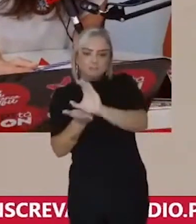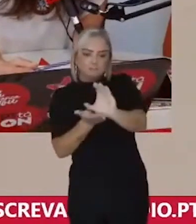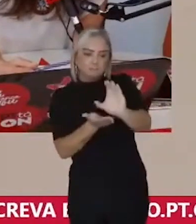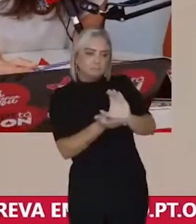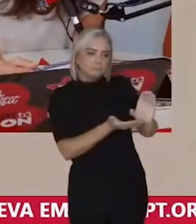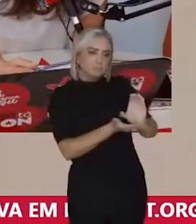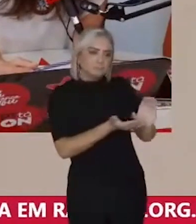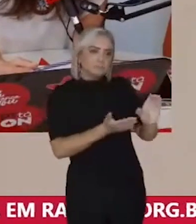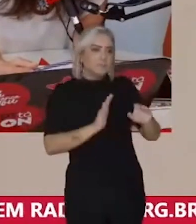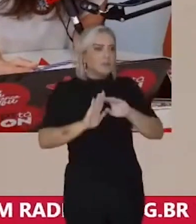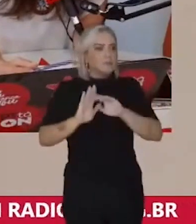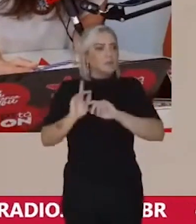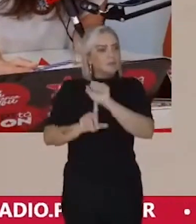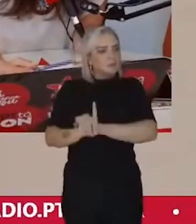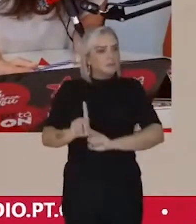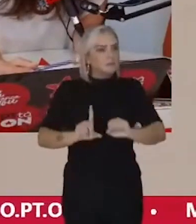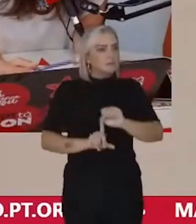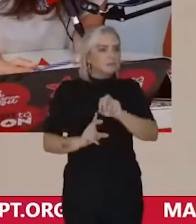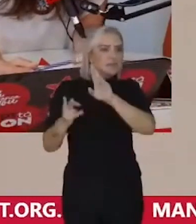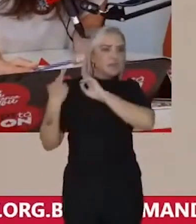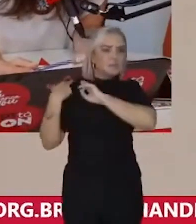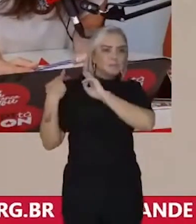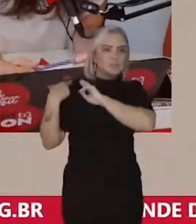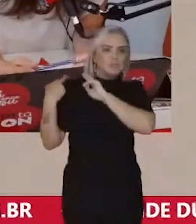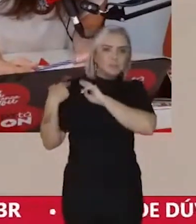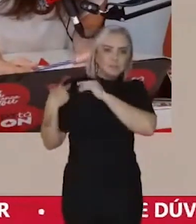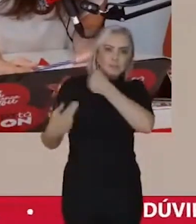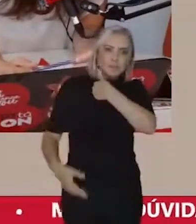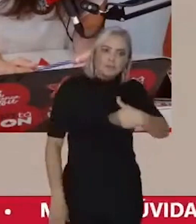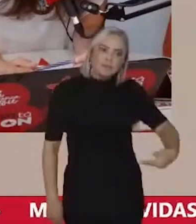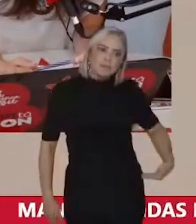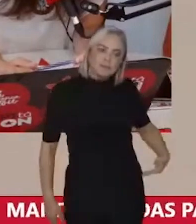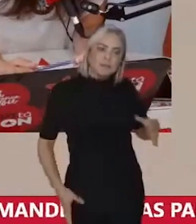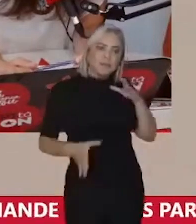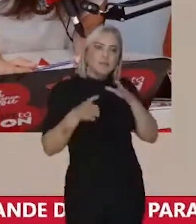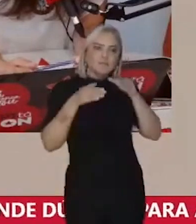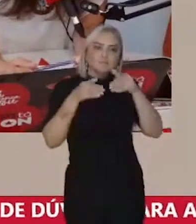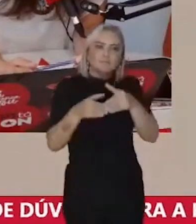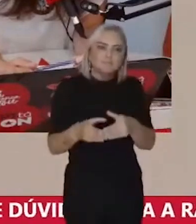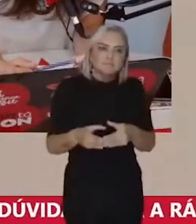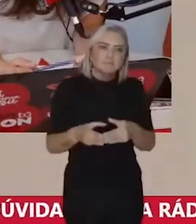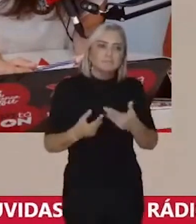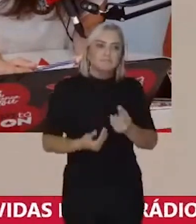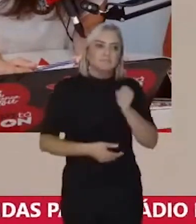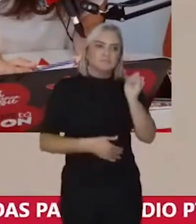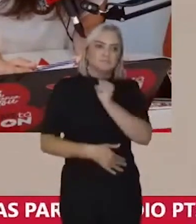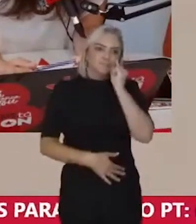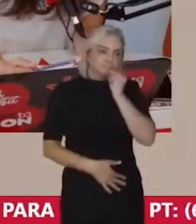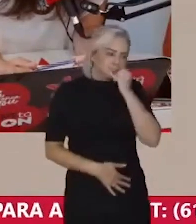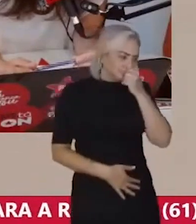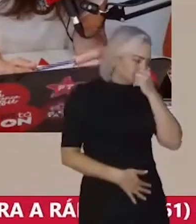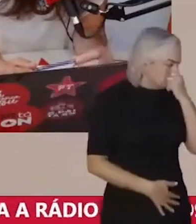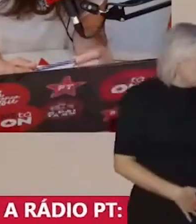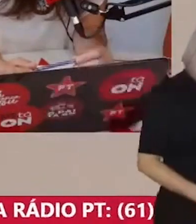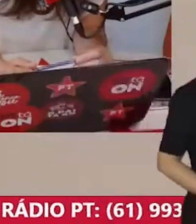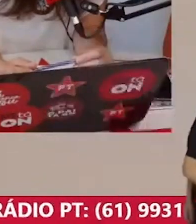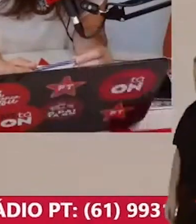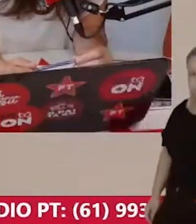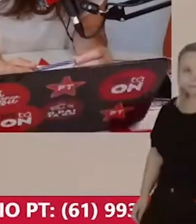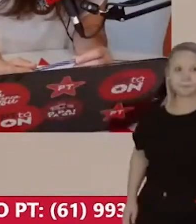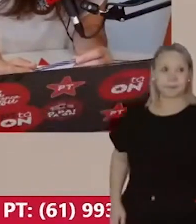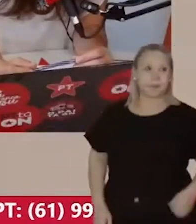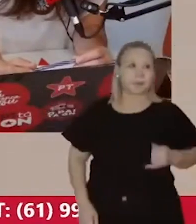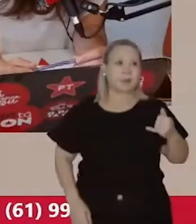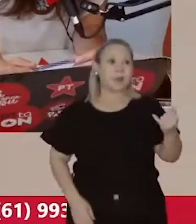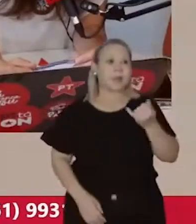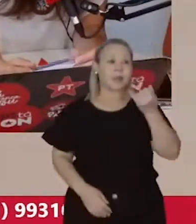investimentos em programas sociais. Isso é papel do Estado. Essa centralidade e essa importância do Estado como